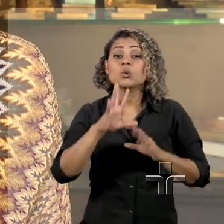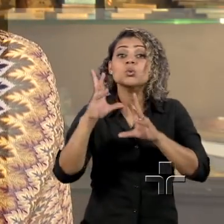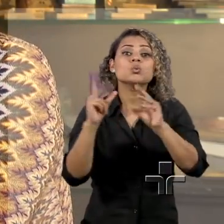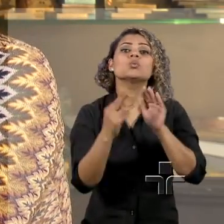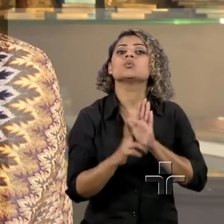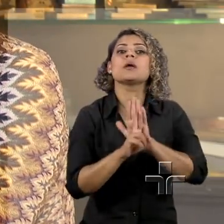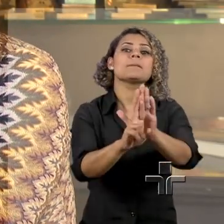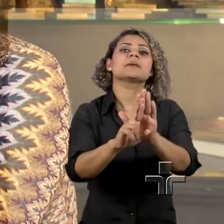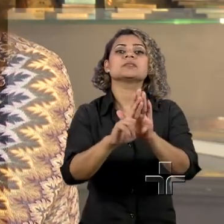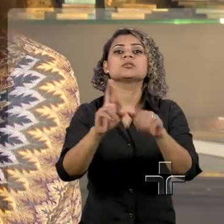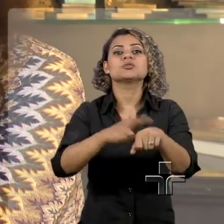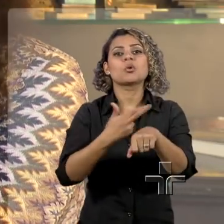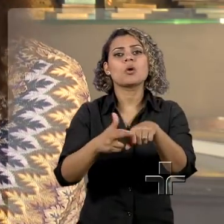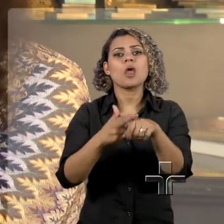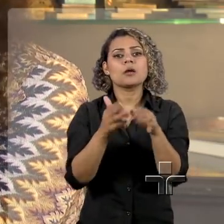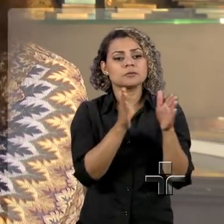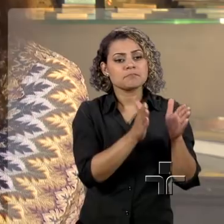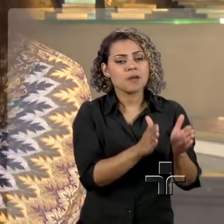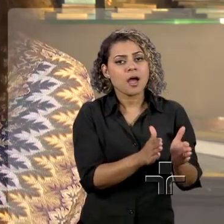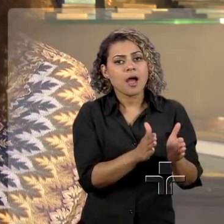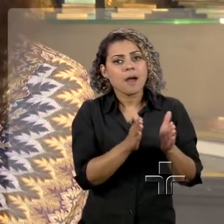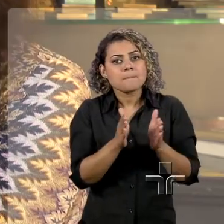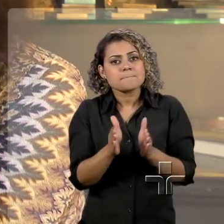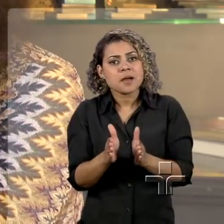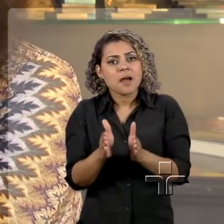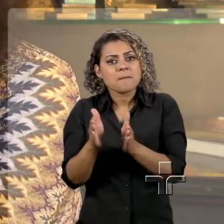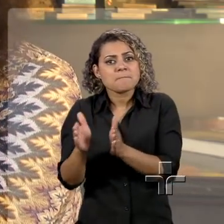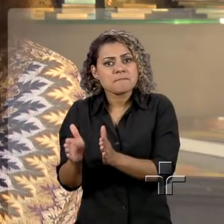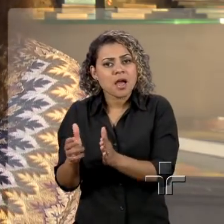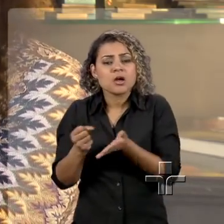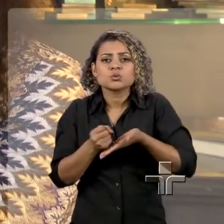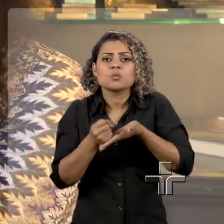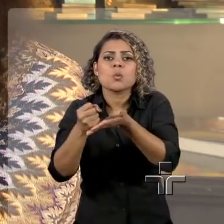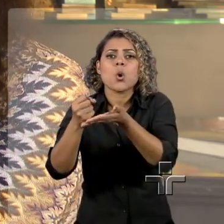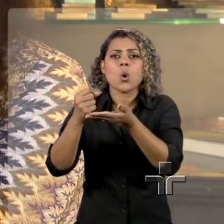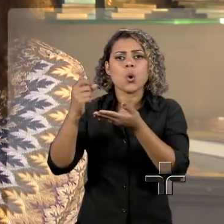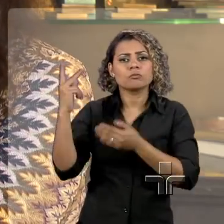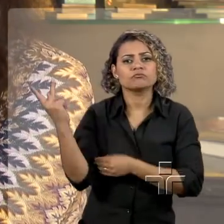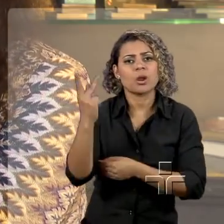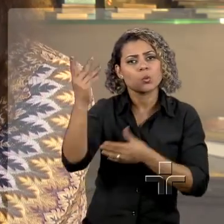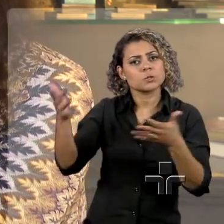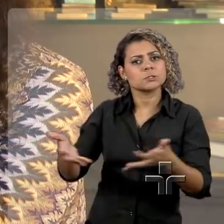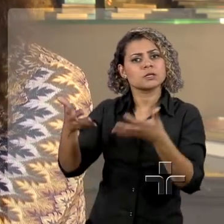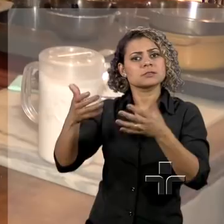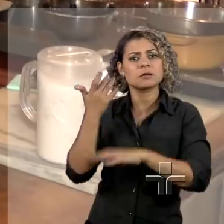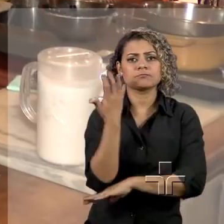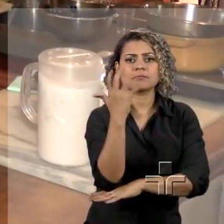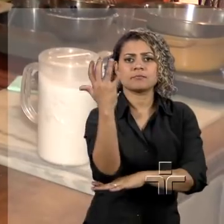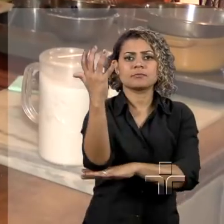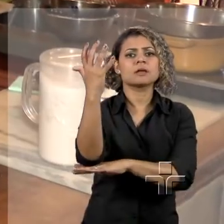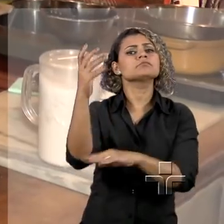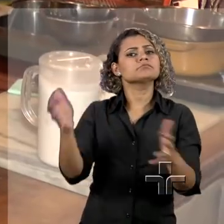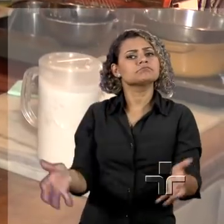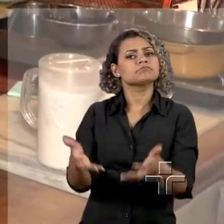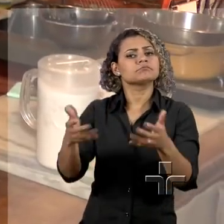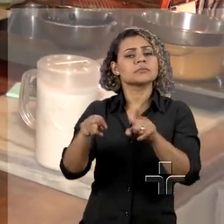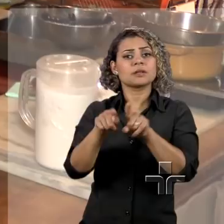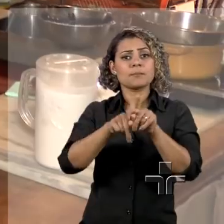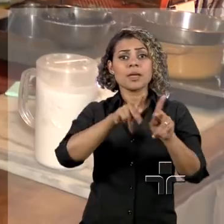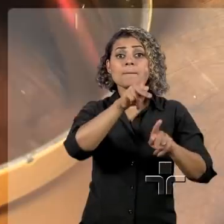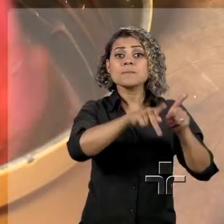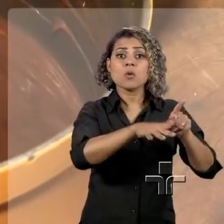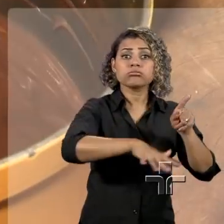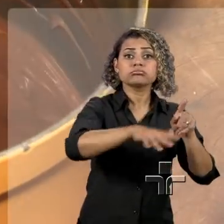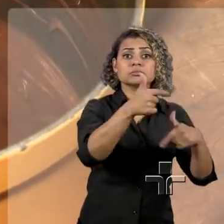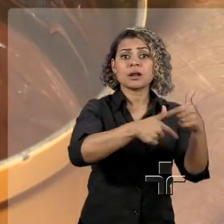representa esse chocolate, né? O apoio, o suporte, né? A valorização da natureza, da Mata Atlântica e das pessoas que estão